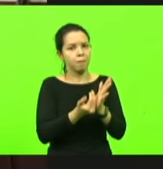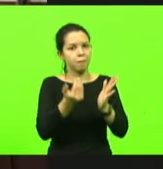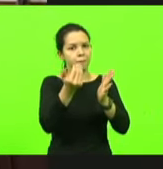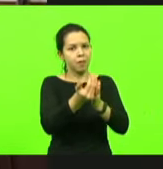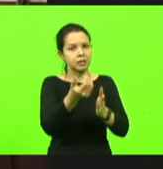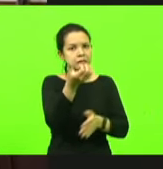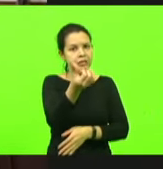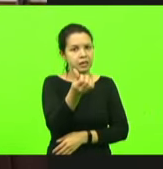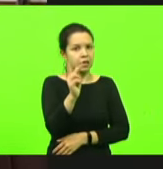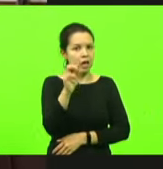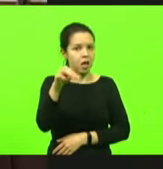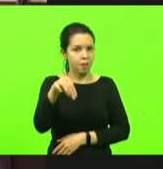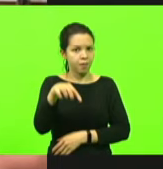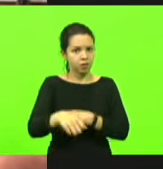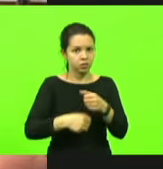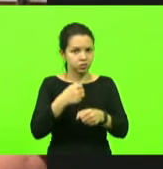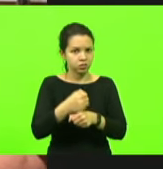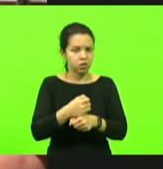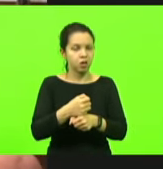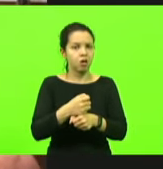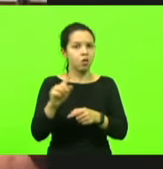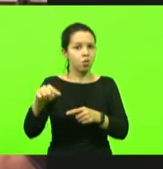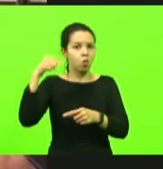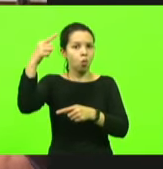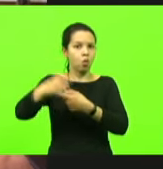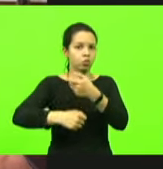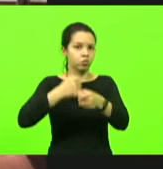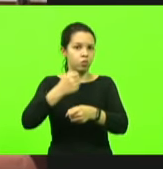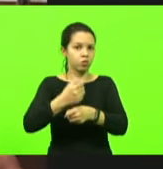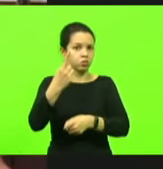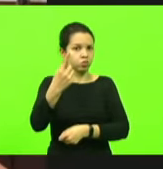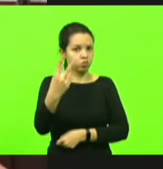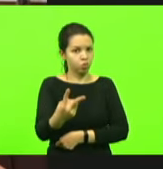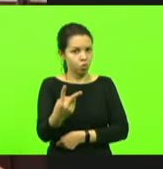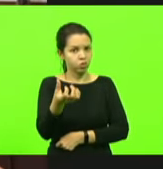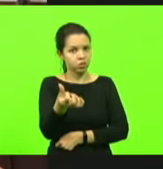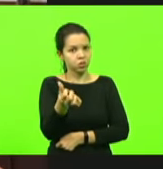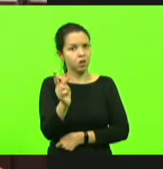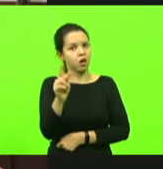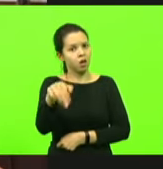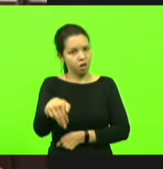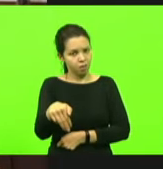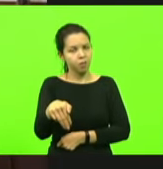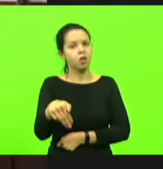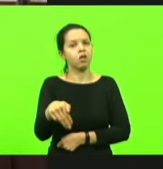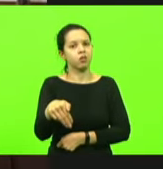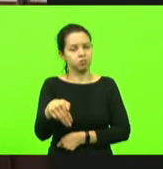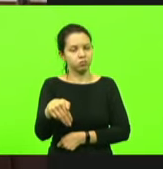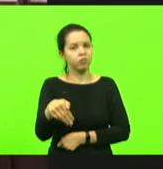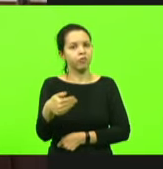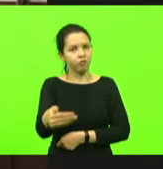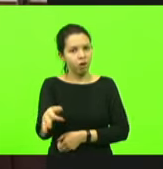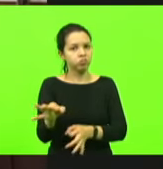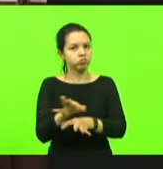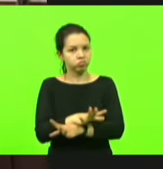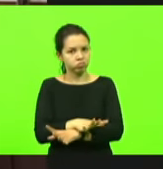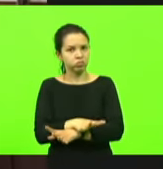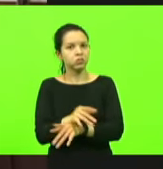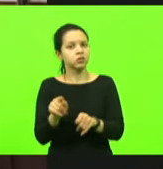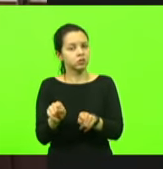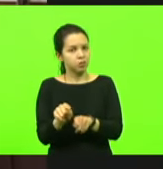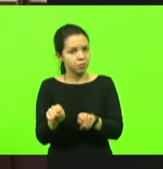ano e entregar mais 12 quilômetros da 470 no ano que vem. E ele também fez